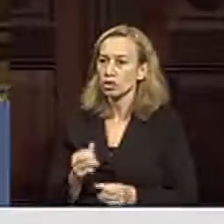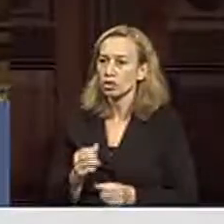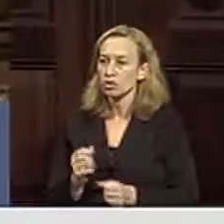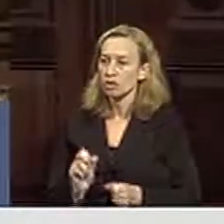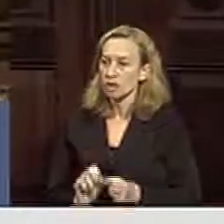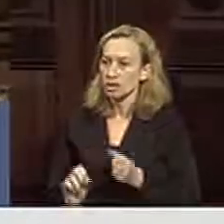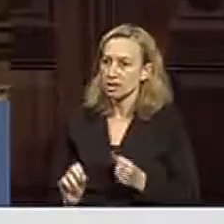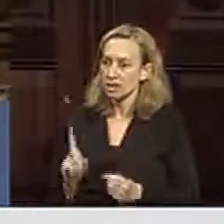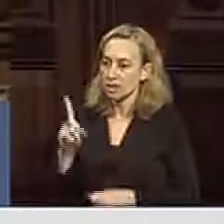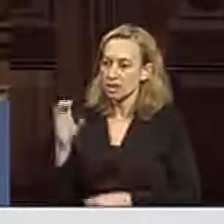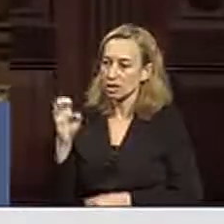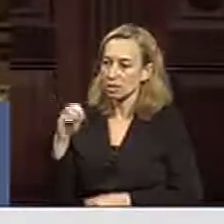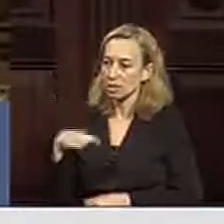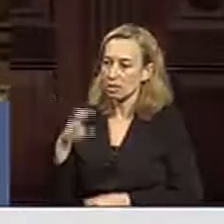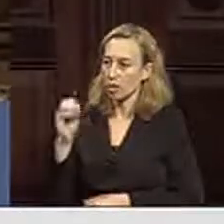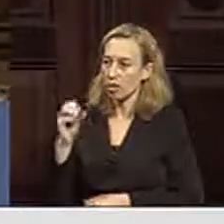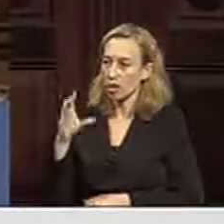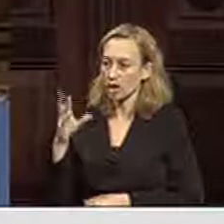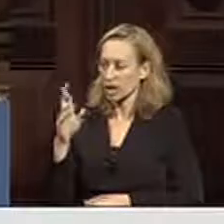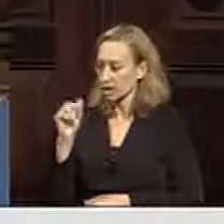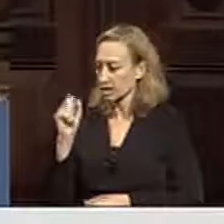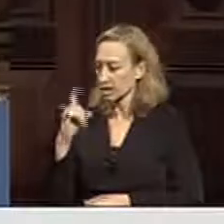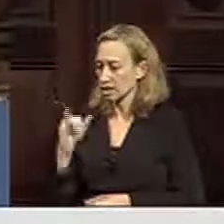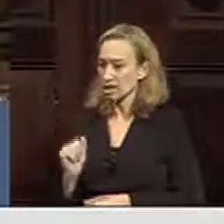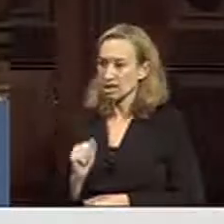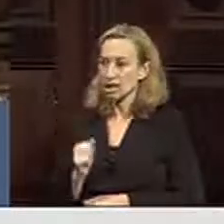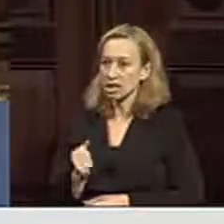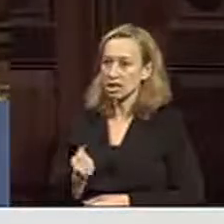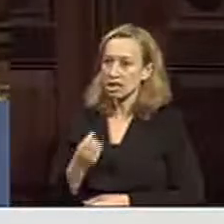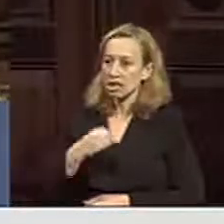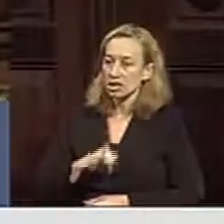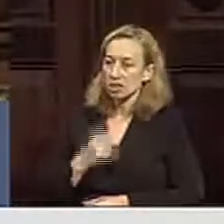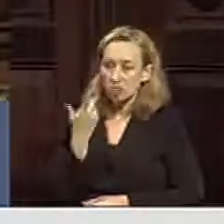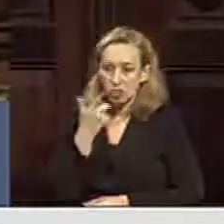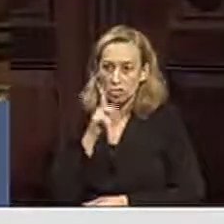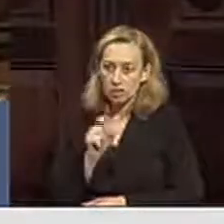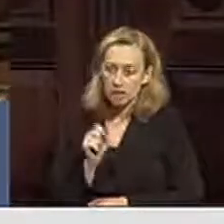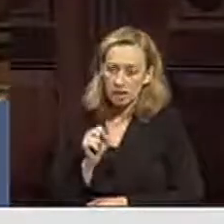capaz de enfrentar os traumas,